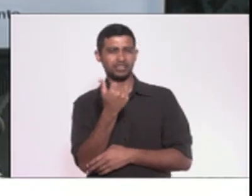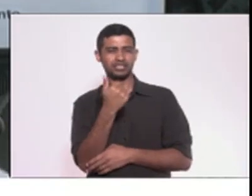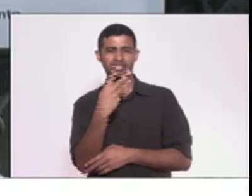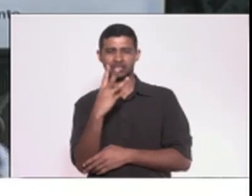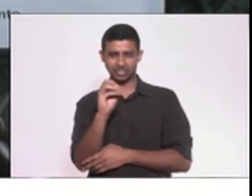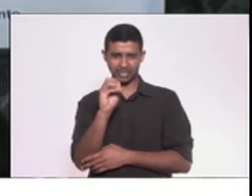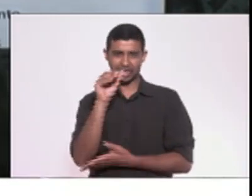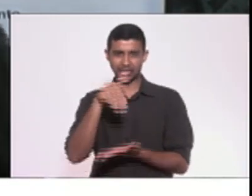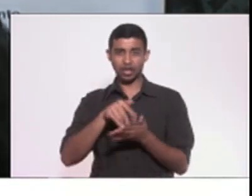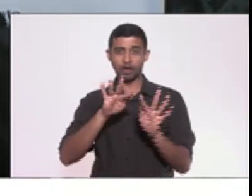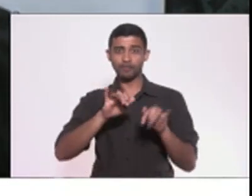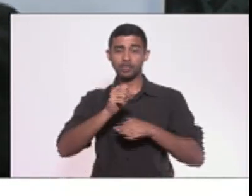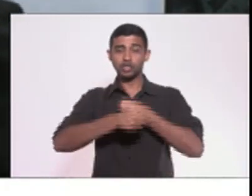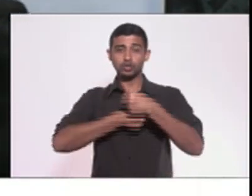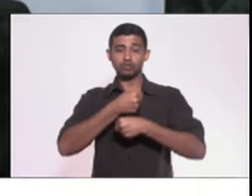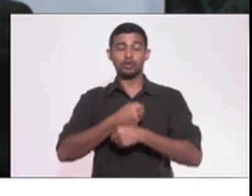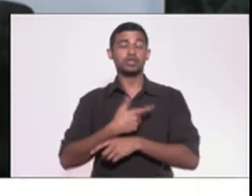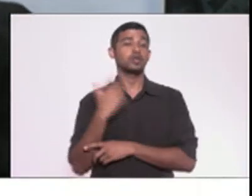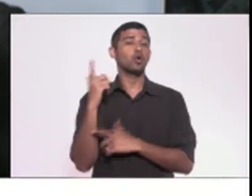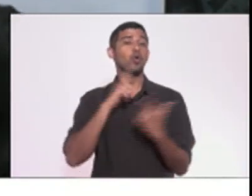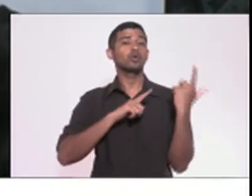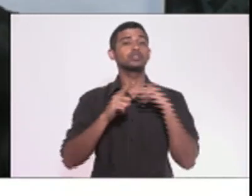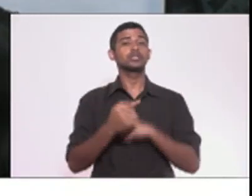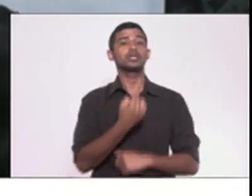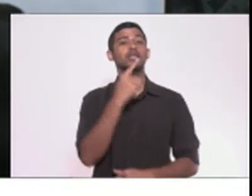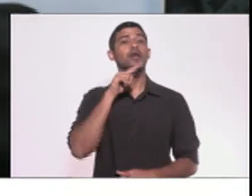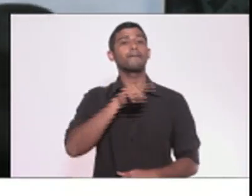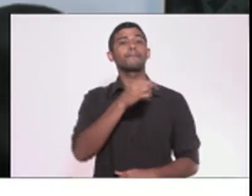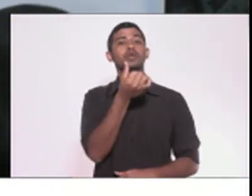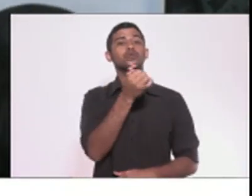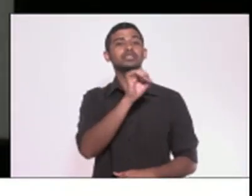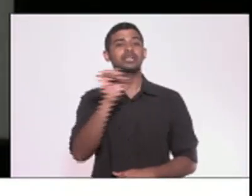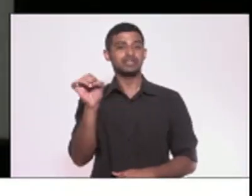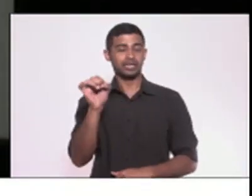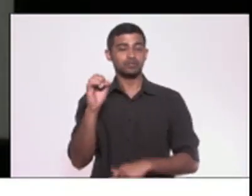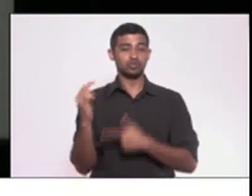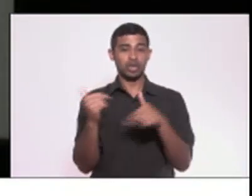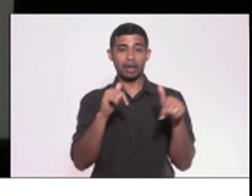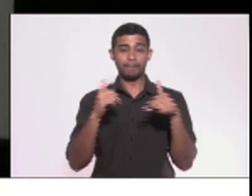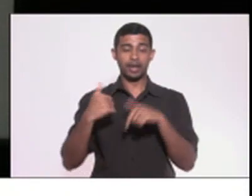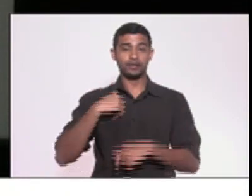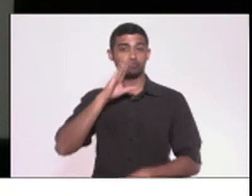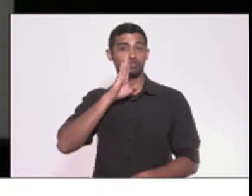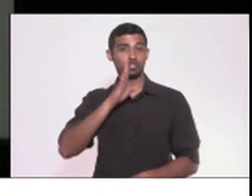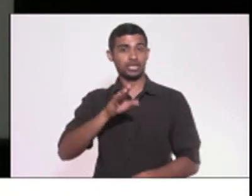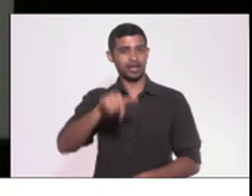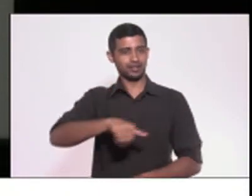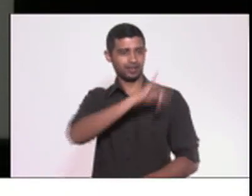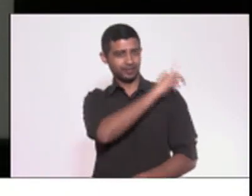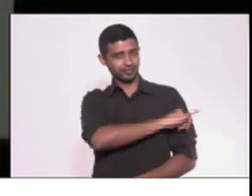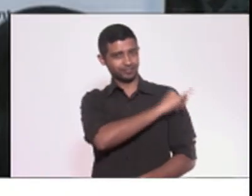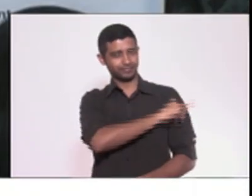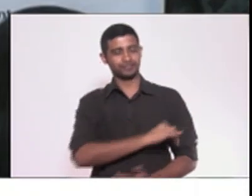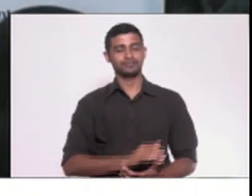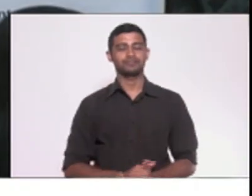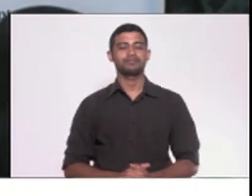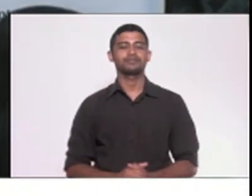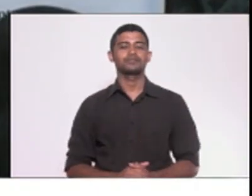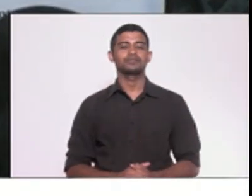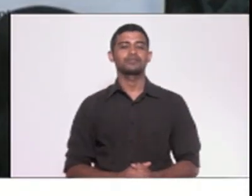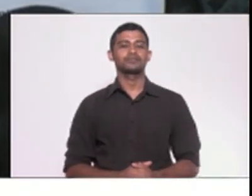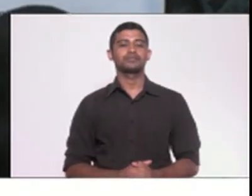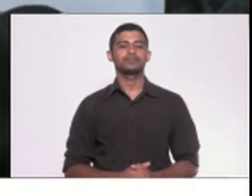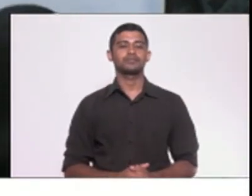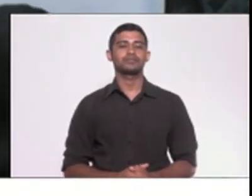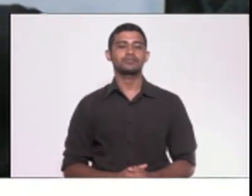e geramos quase cerca de 1.600 empregos diretos no Estado do Rio de Janeiro. O